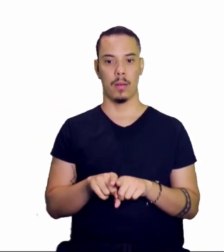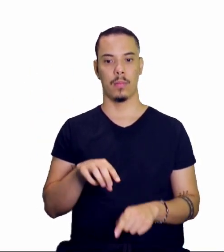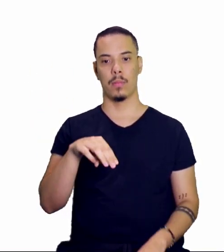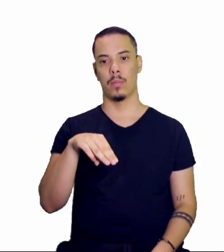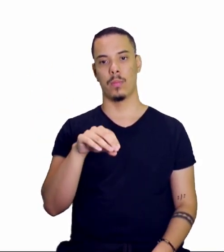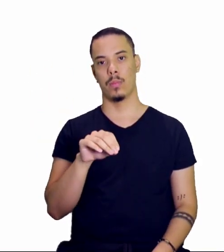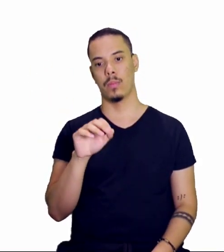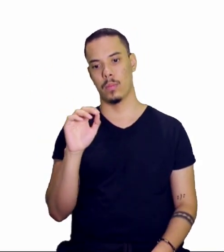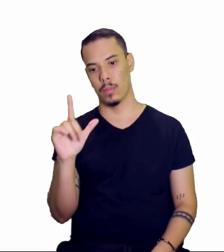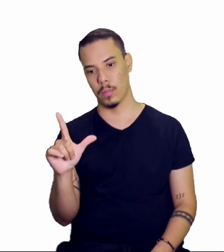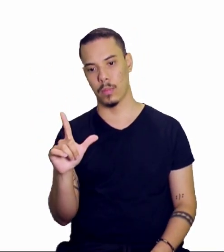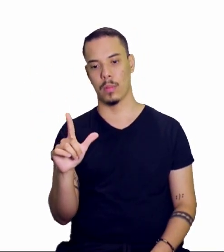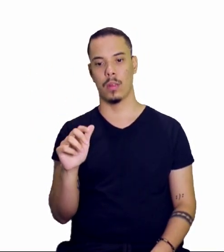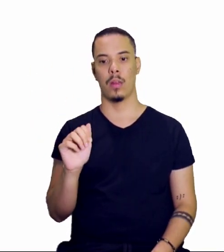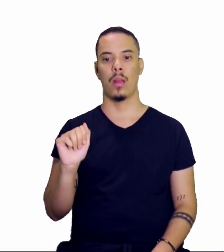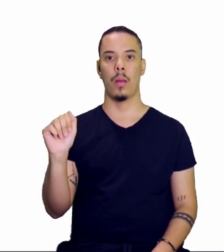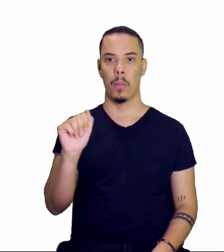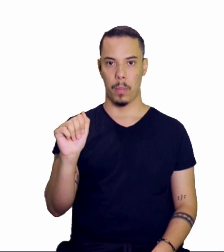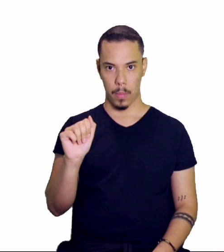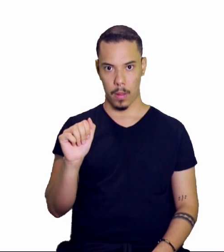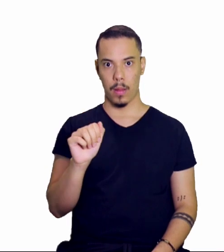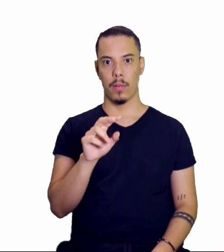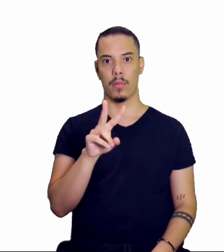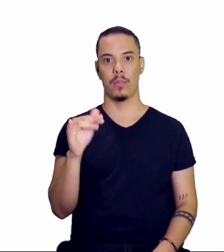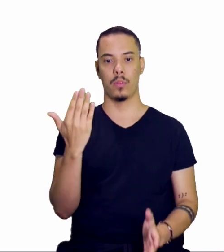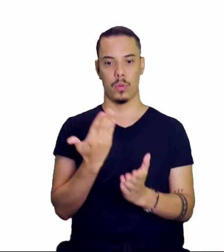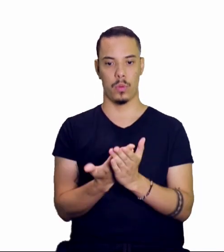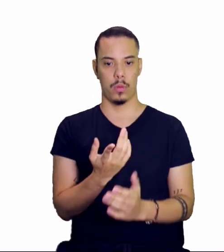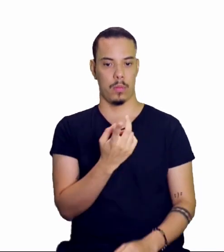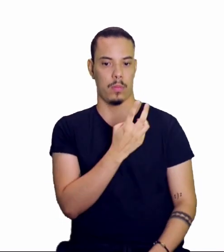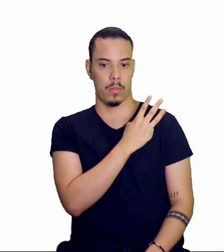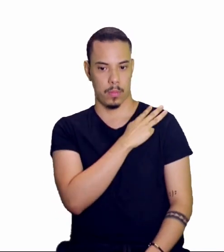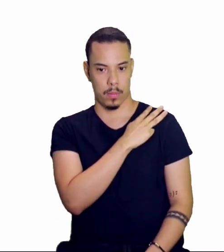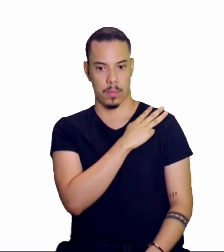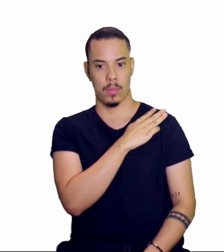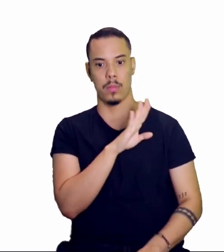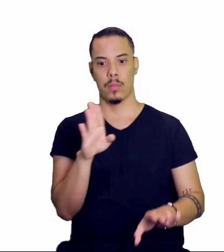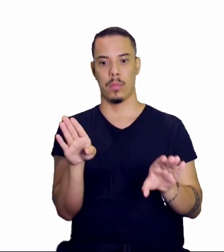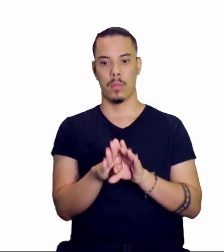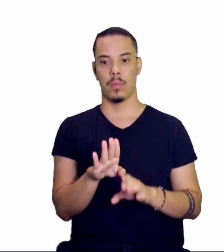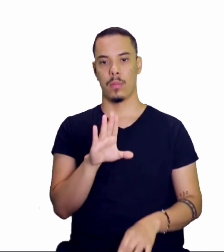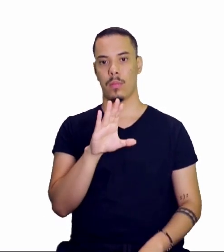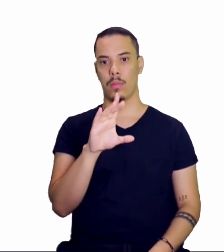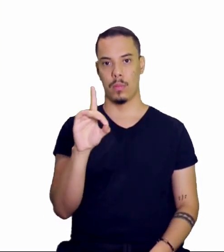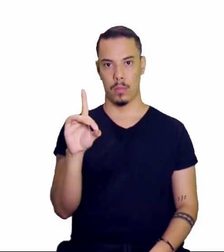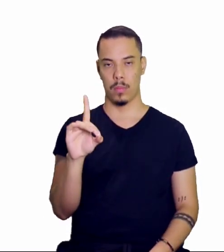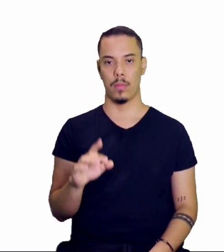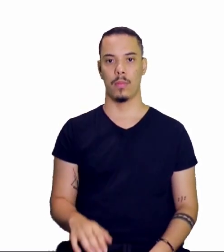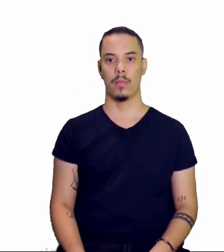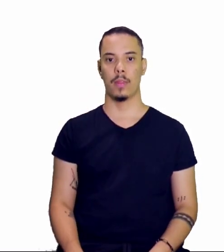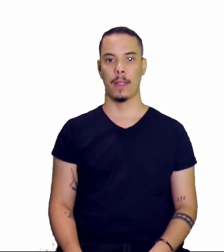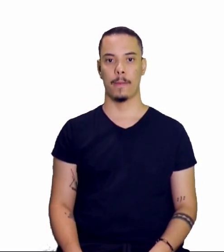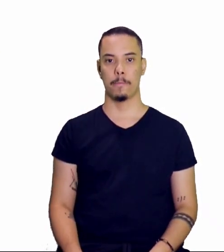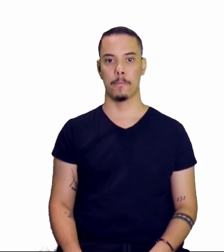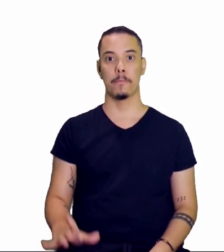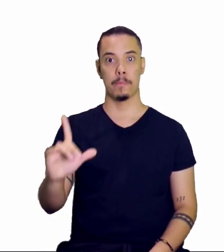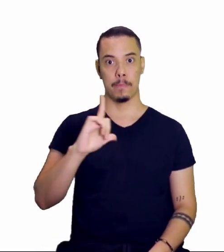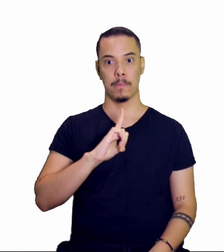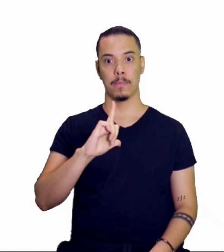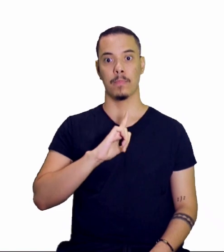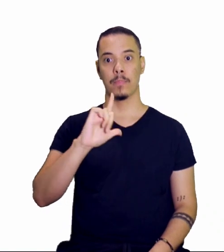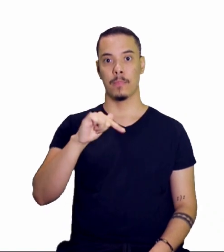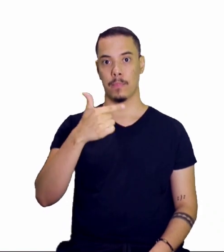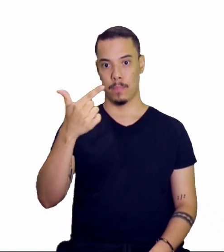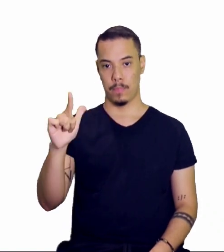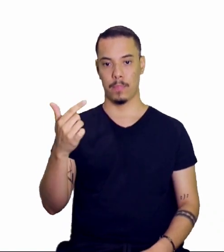quantidade de substância, ampere, nós vamos ver ainda no 3º ano. Isso. E no 2º ano, intensidade luminosa, que é a candela. Temos mais ali outras grandezas,